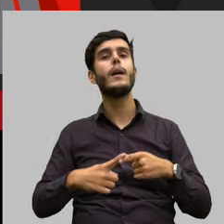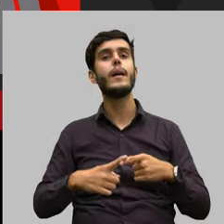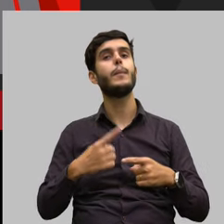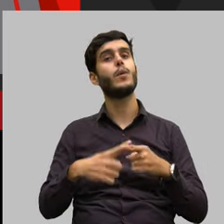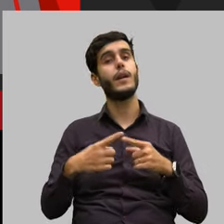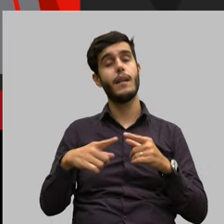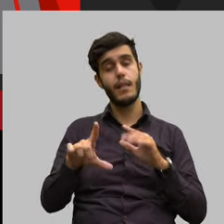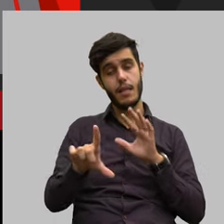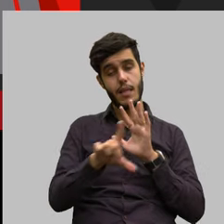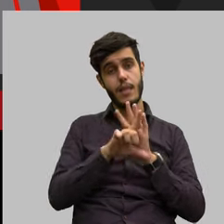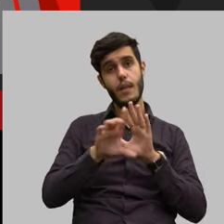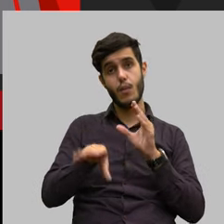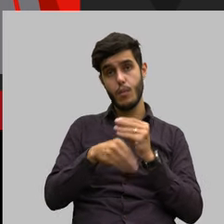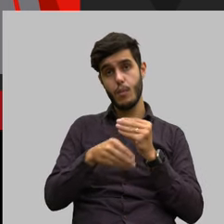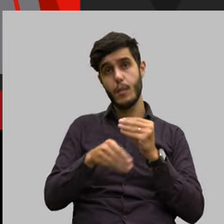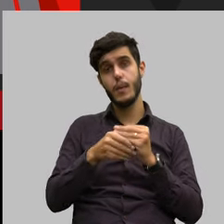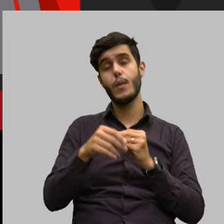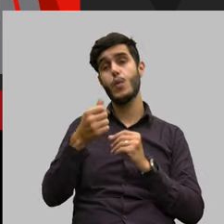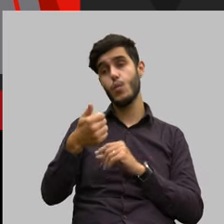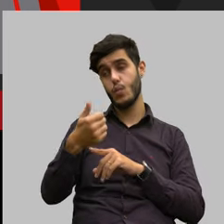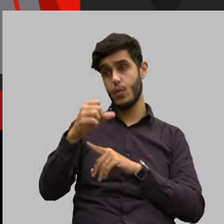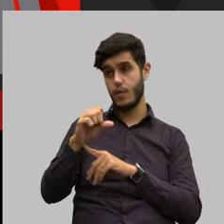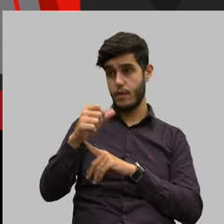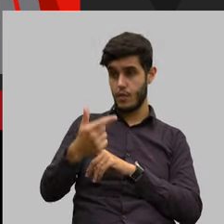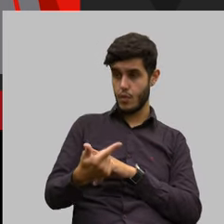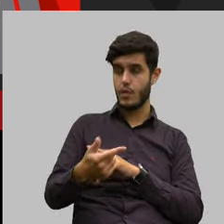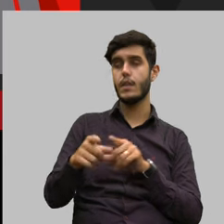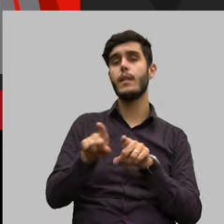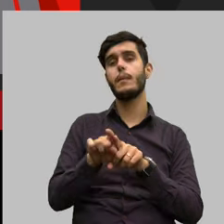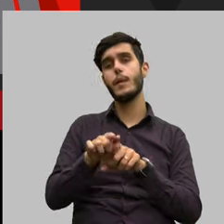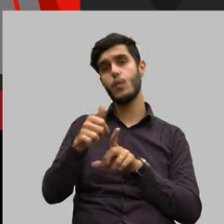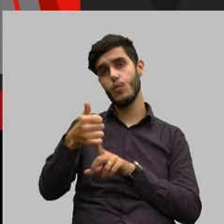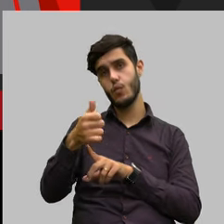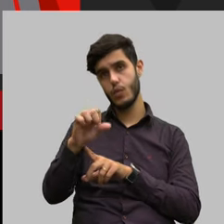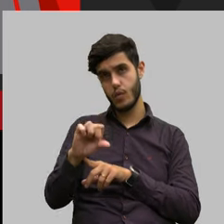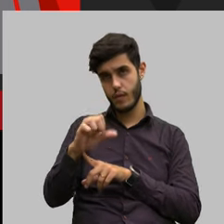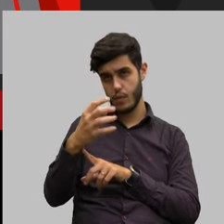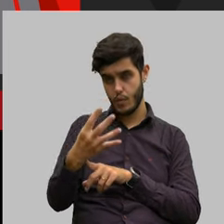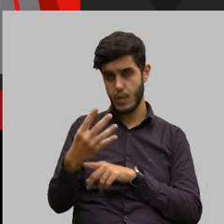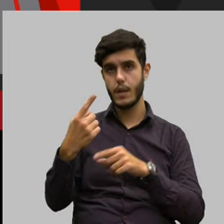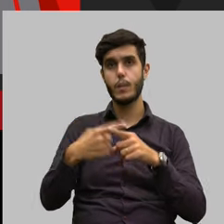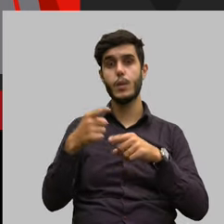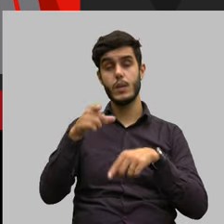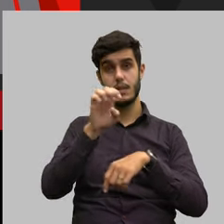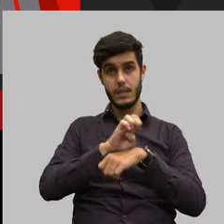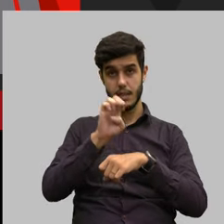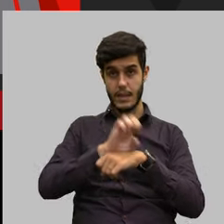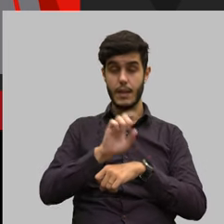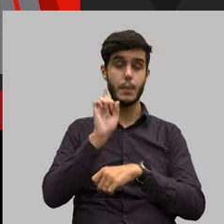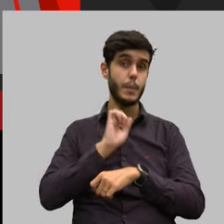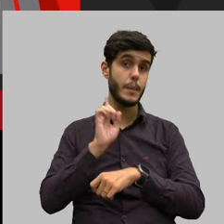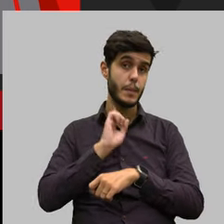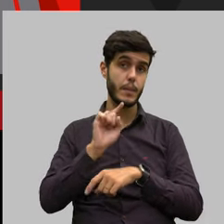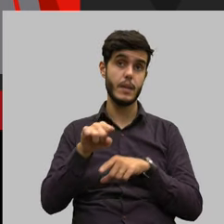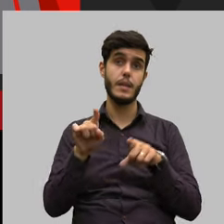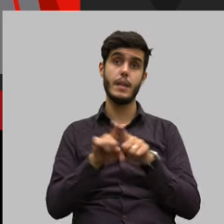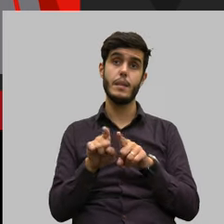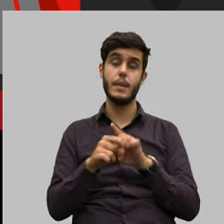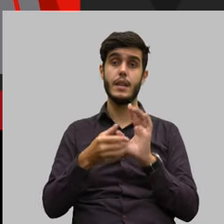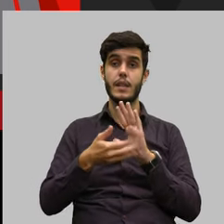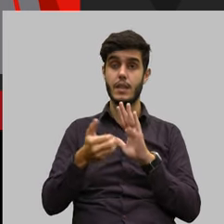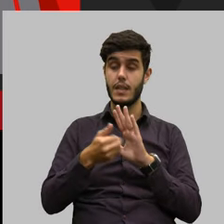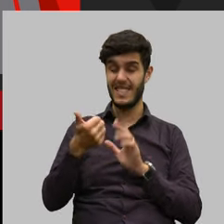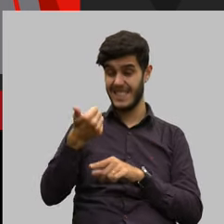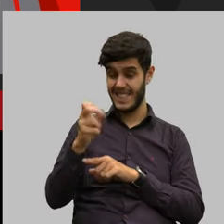complementar 192 e 94 que no conjunto só do estado de Minas Gerais tiraram cerca de R